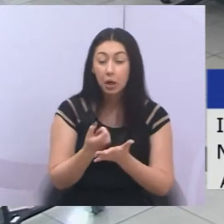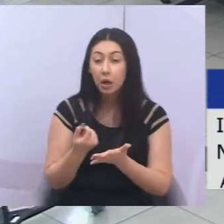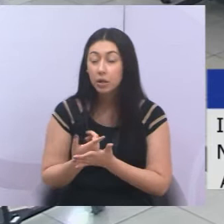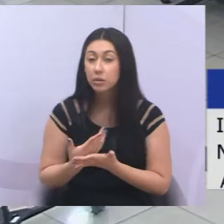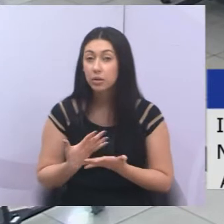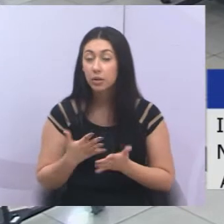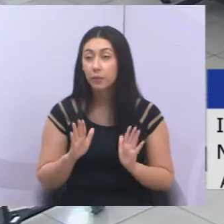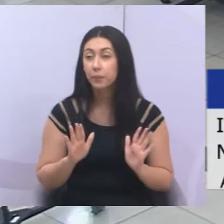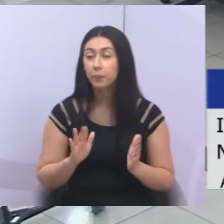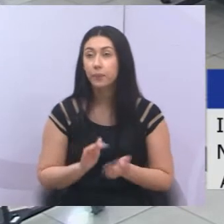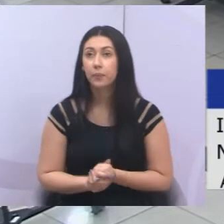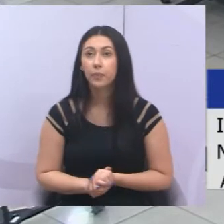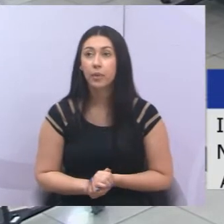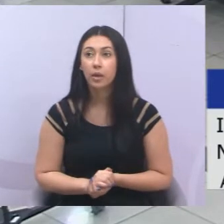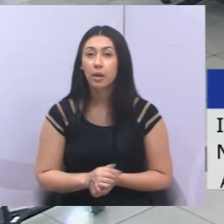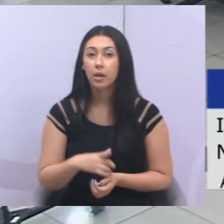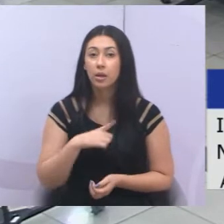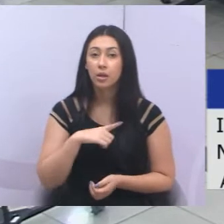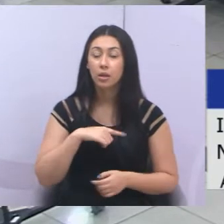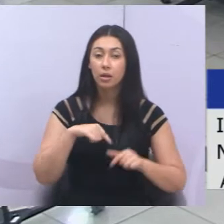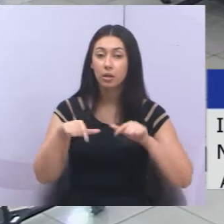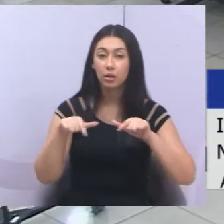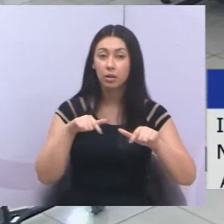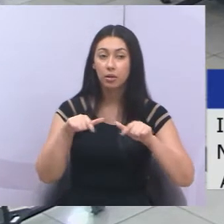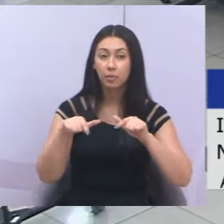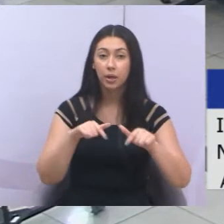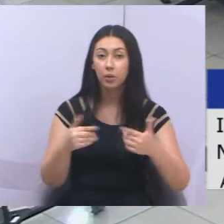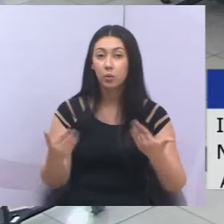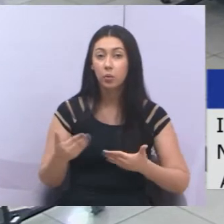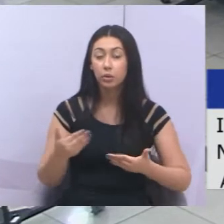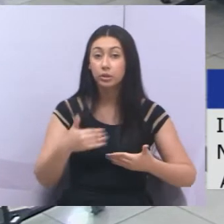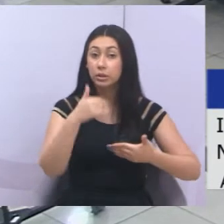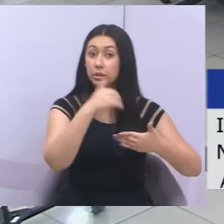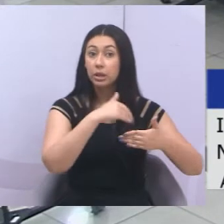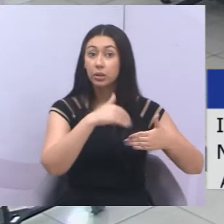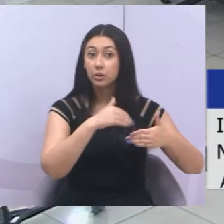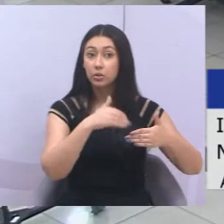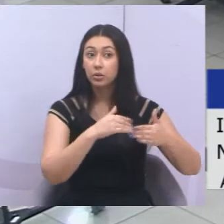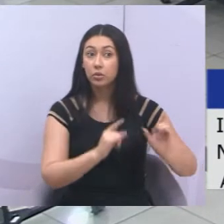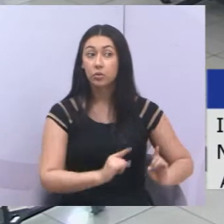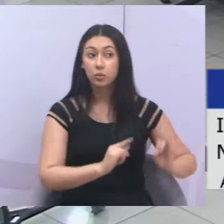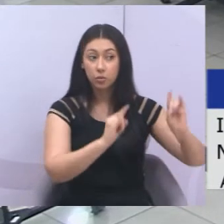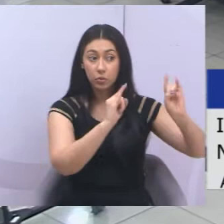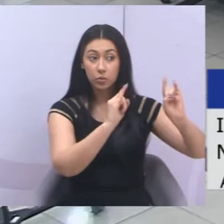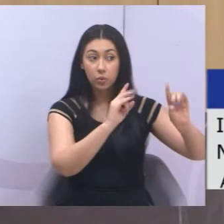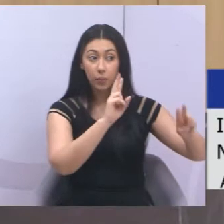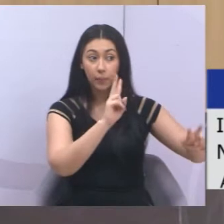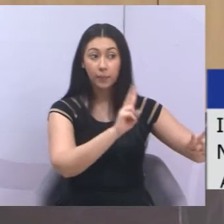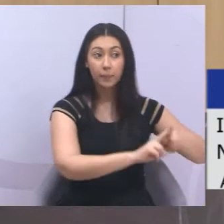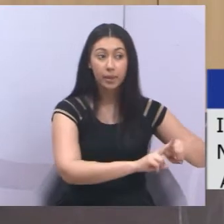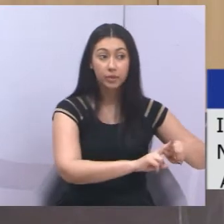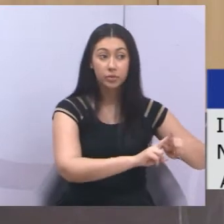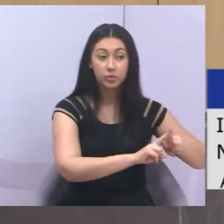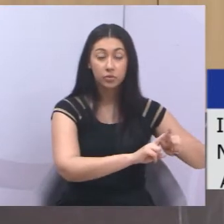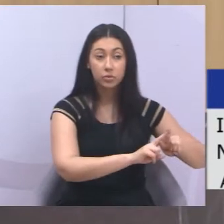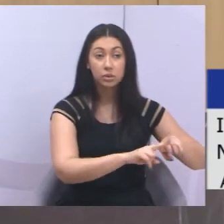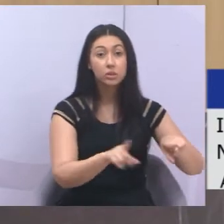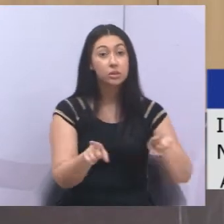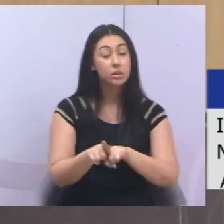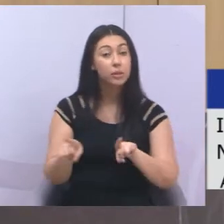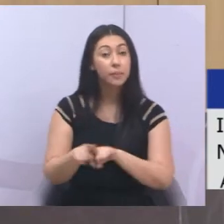Você vê, nós temos trabalho hoje dentro da Fundação Casa de Jacareí e